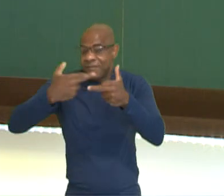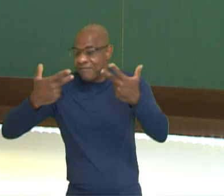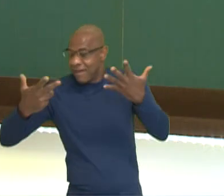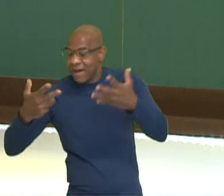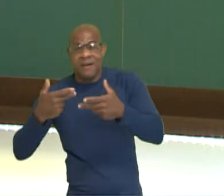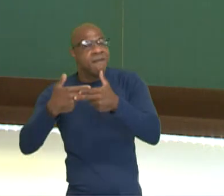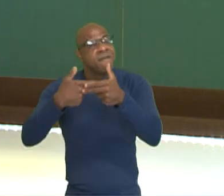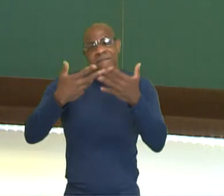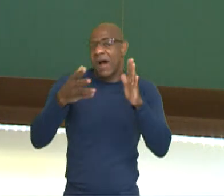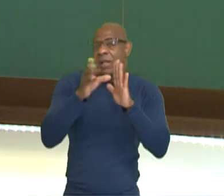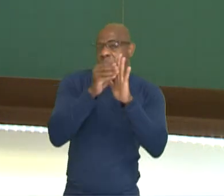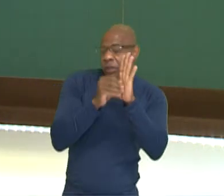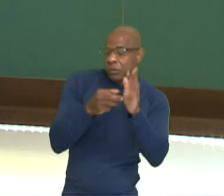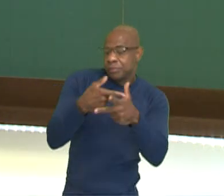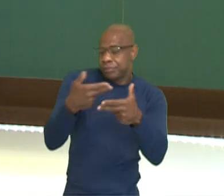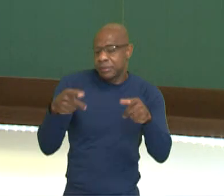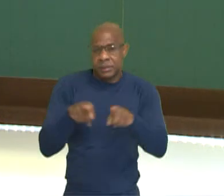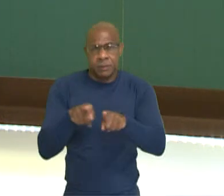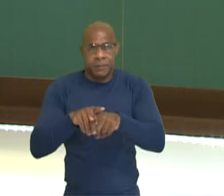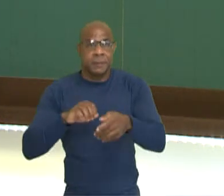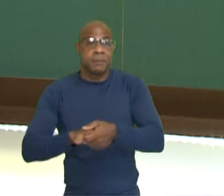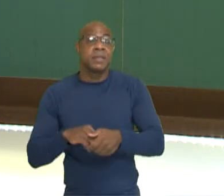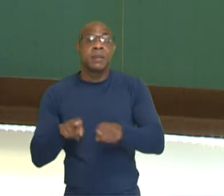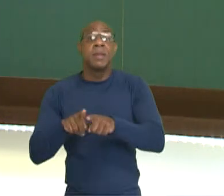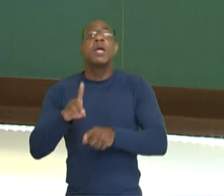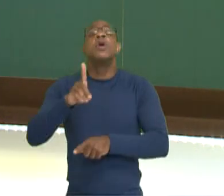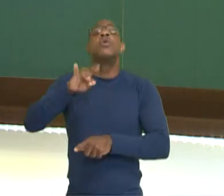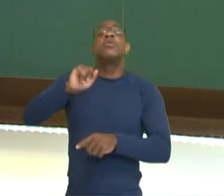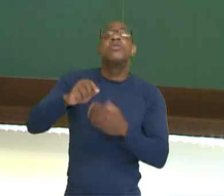com data, autor e hora da publicação.